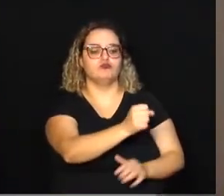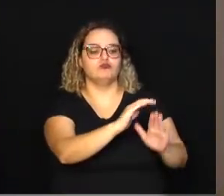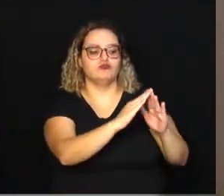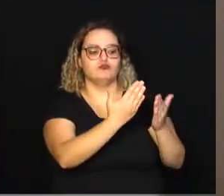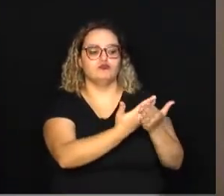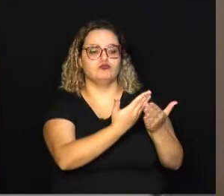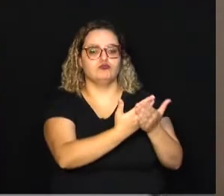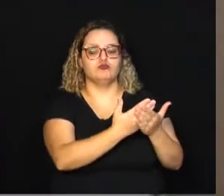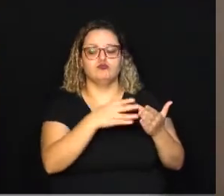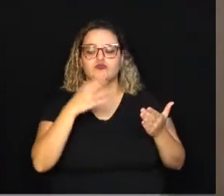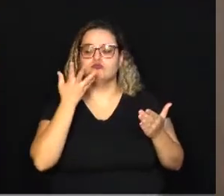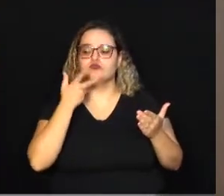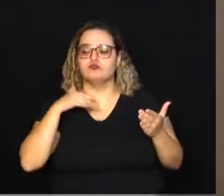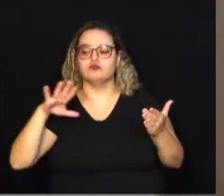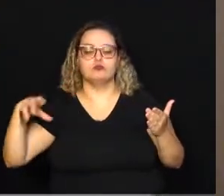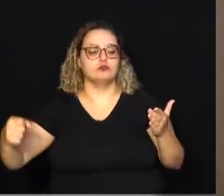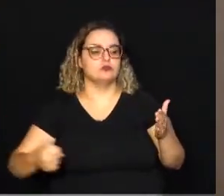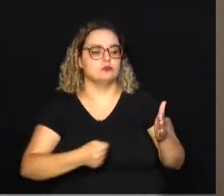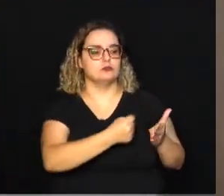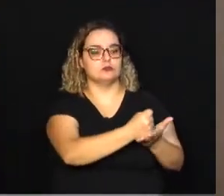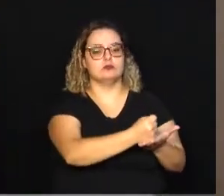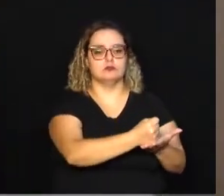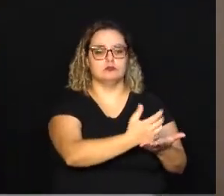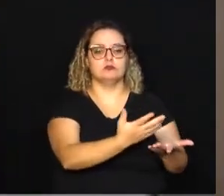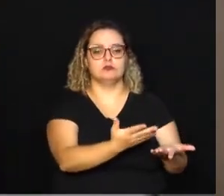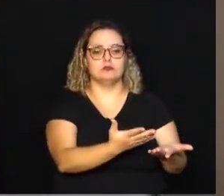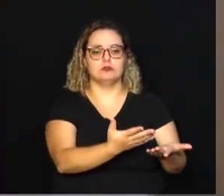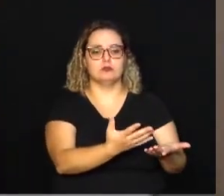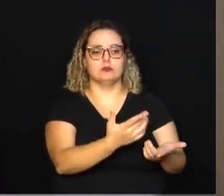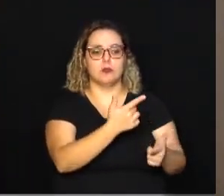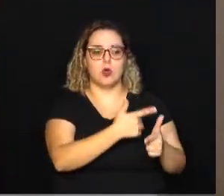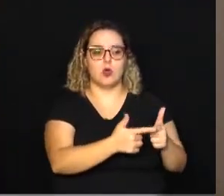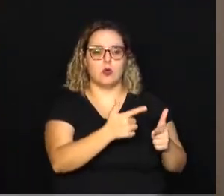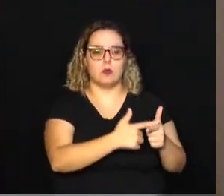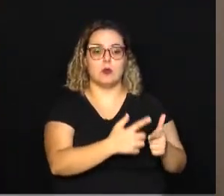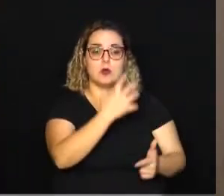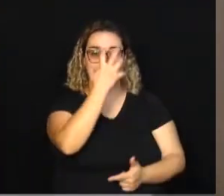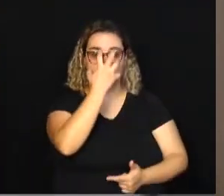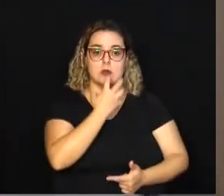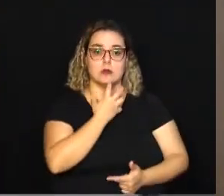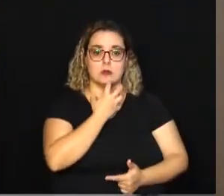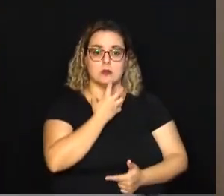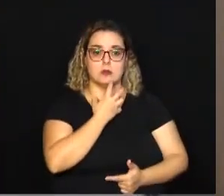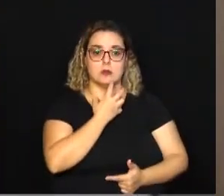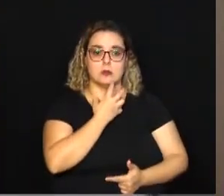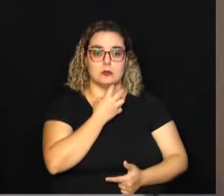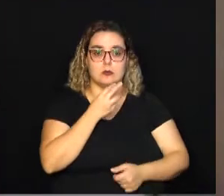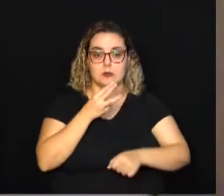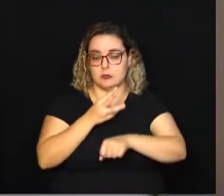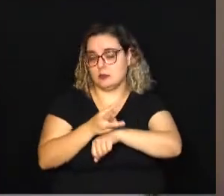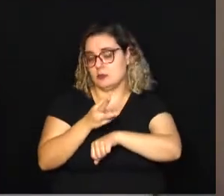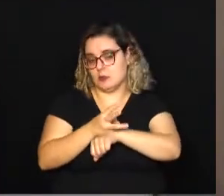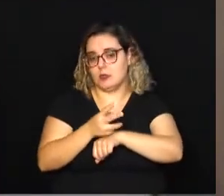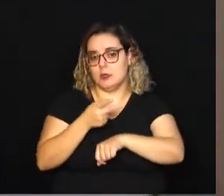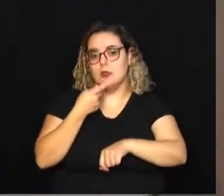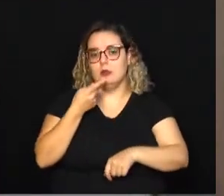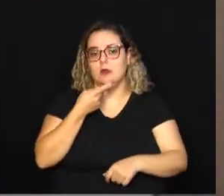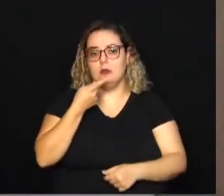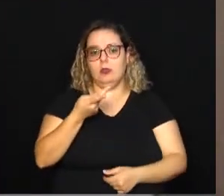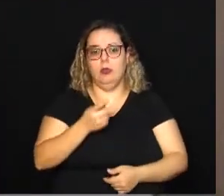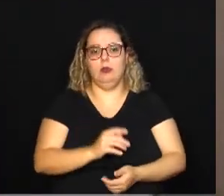ser uma criança com problemas sérios, como uma pessoa colocou aí nas